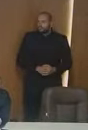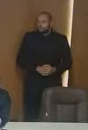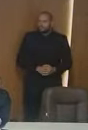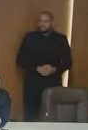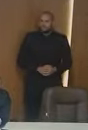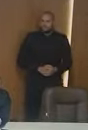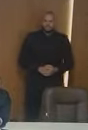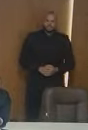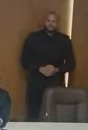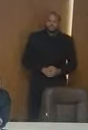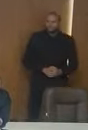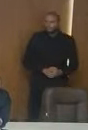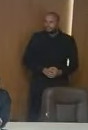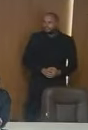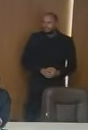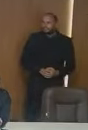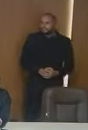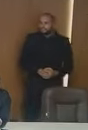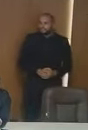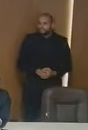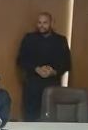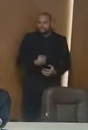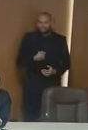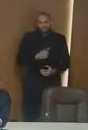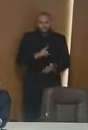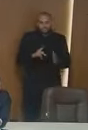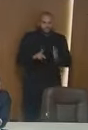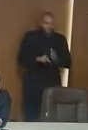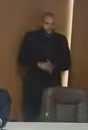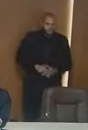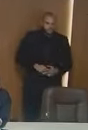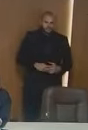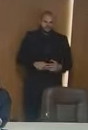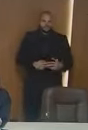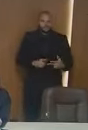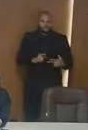ignorância. Não sou do legislativo e cometi essa falha.